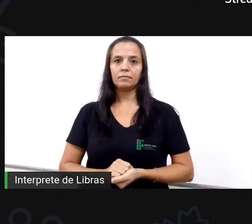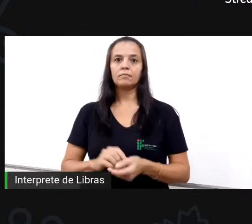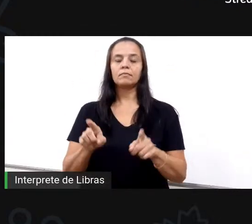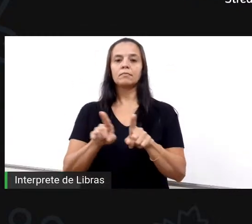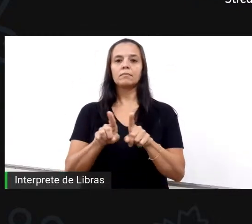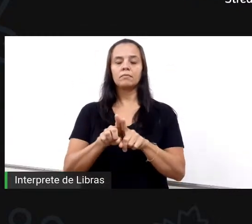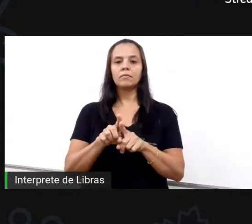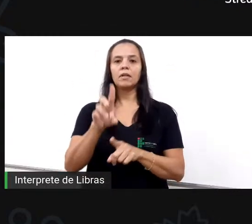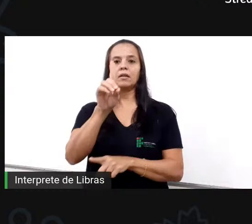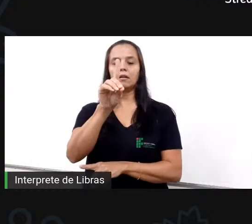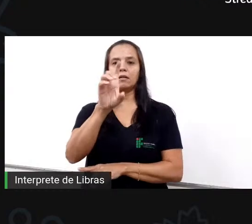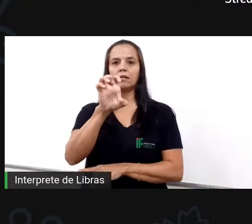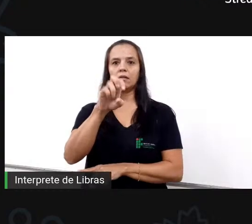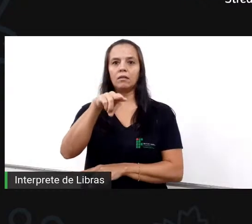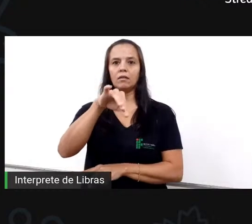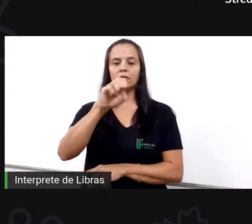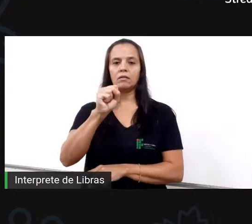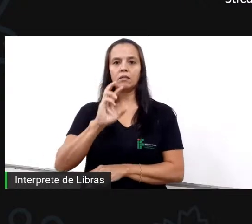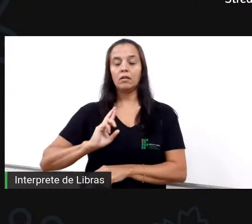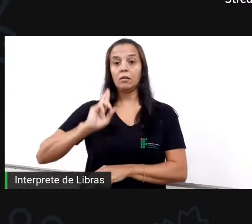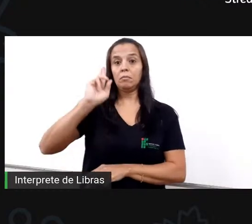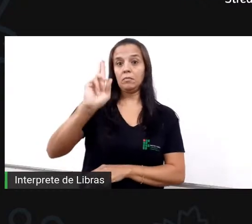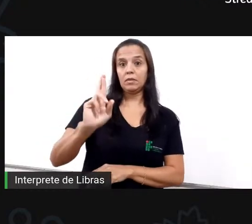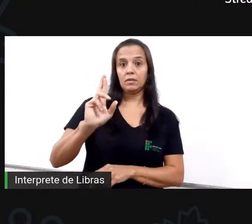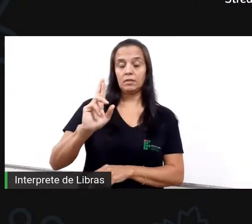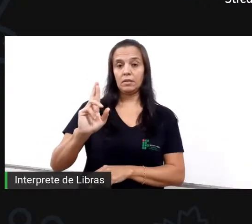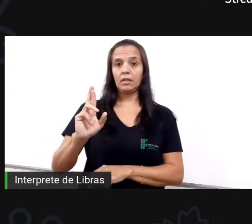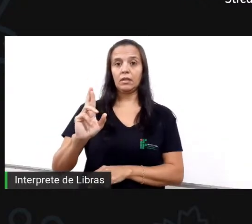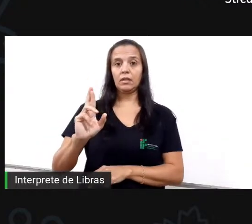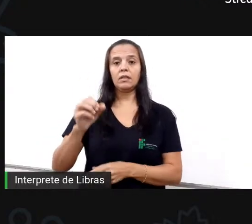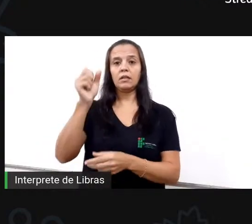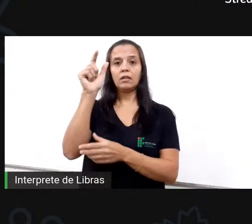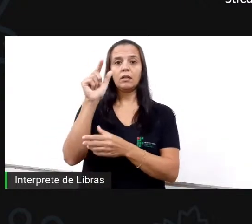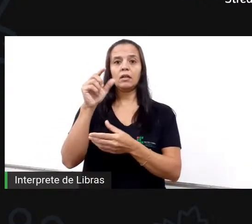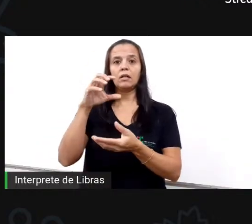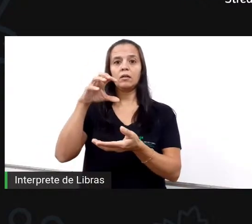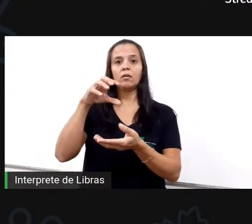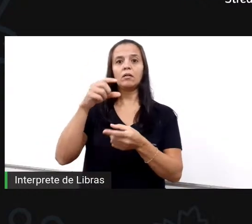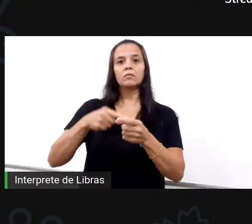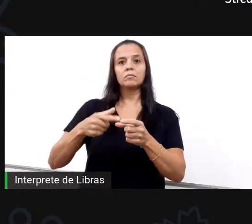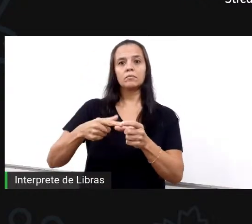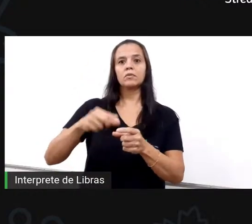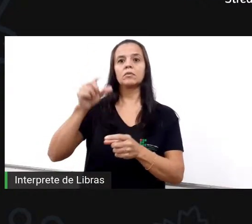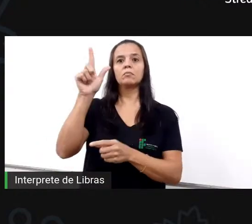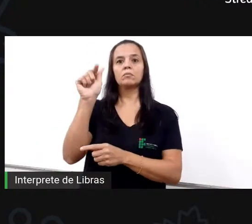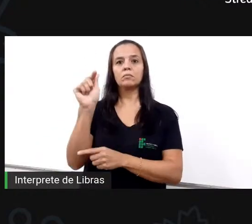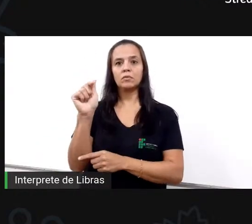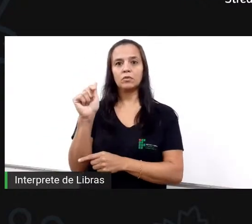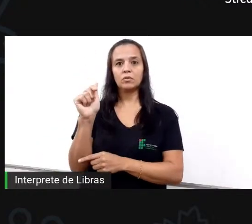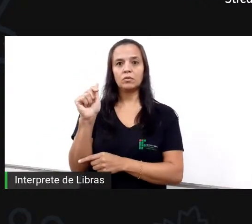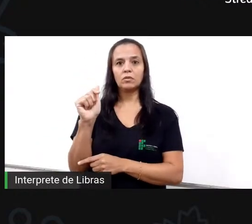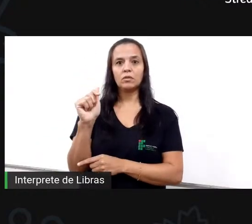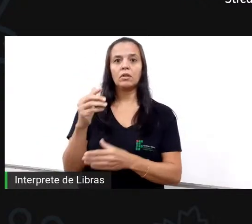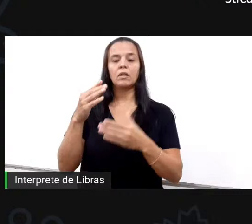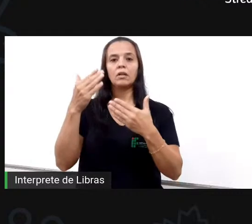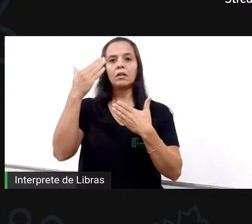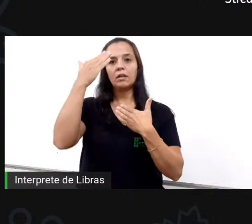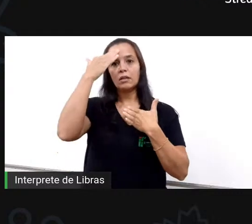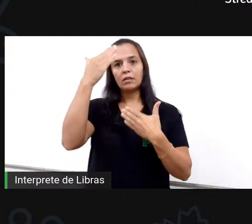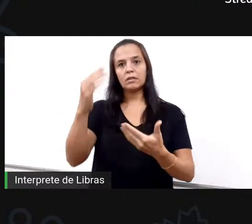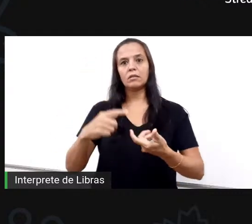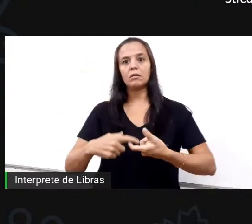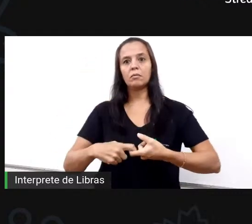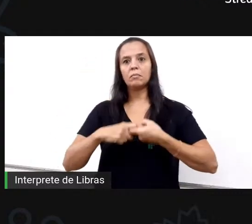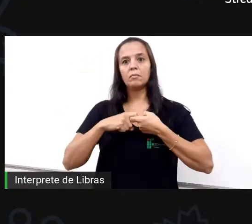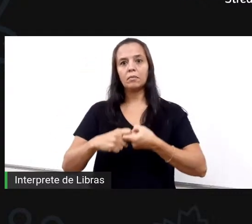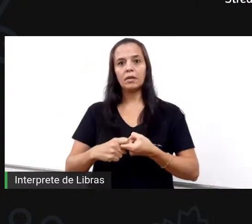representando a administração municipal e o poder legislativo do município de Jiruá, a quem agradecemos a parceria e, em